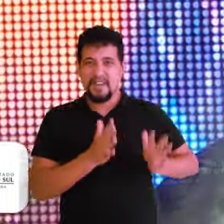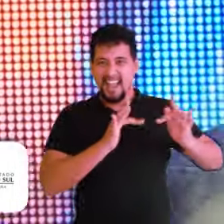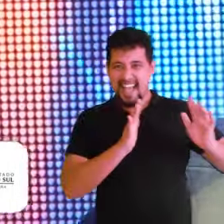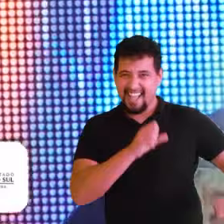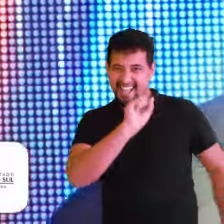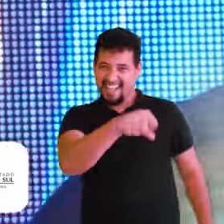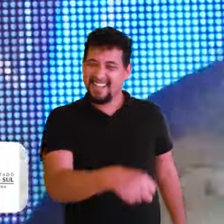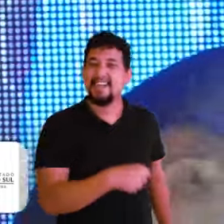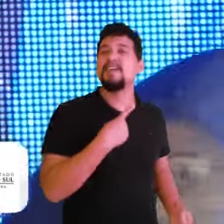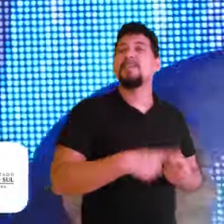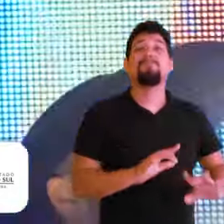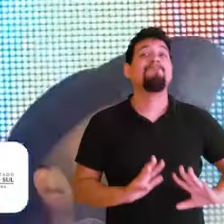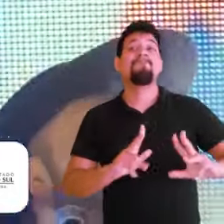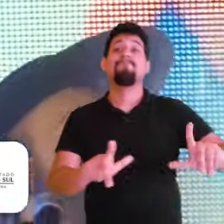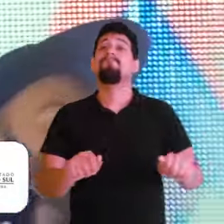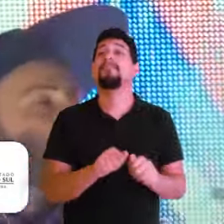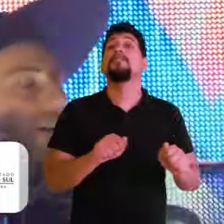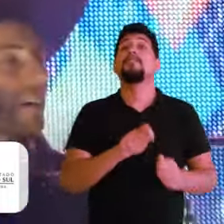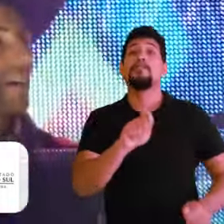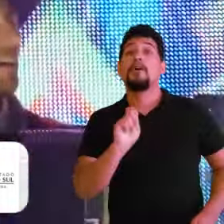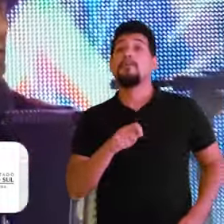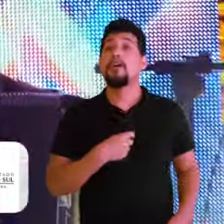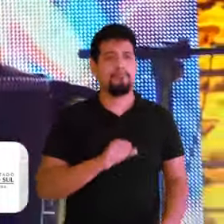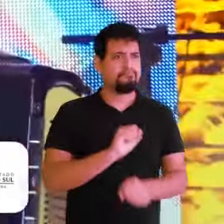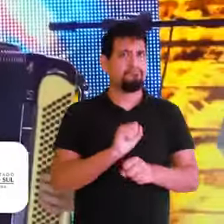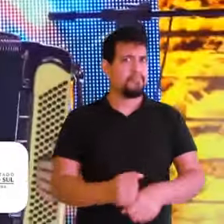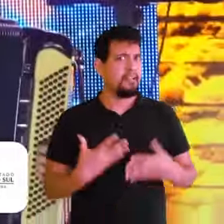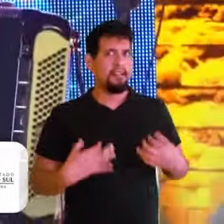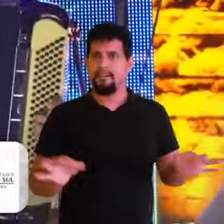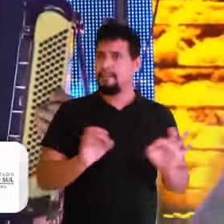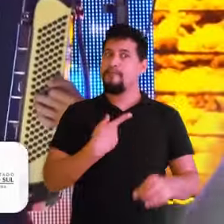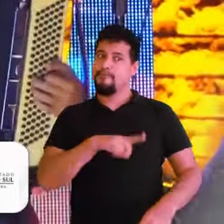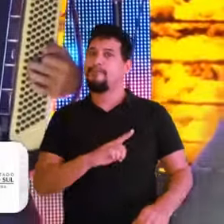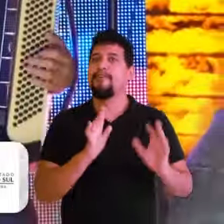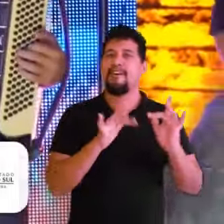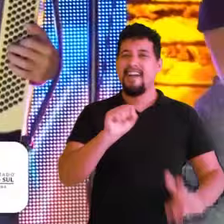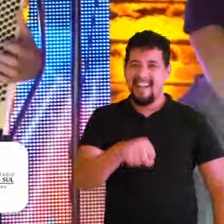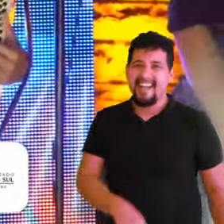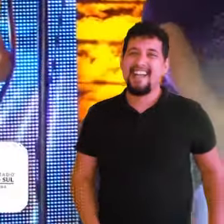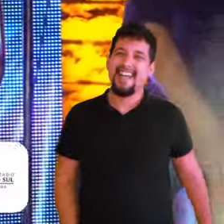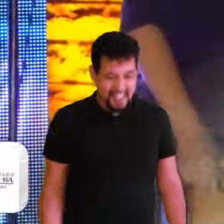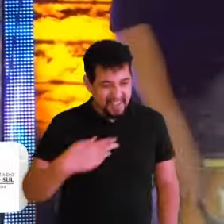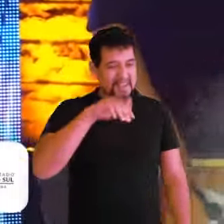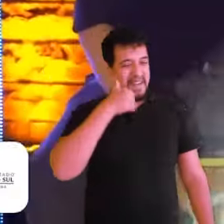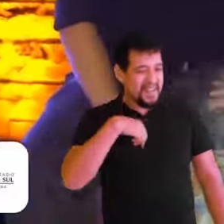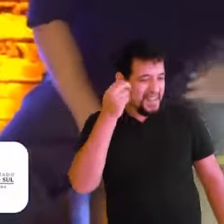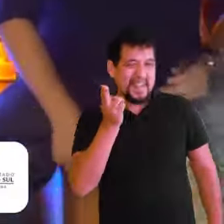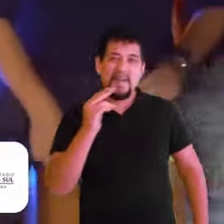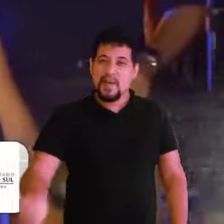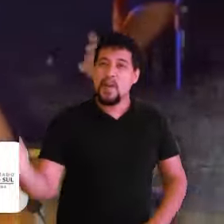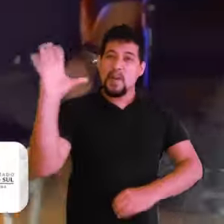vier, mas é numa maneira que eu vou namorar. Roda morena a noite inteira, roda morena no balanço